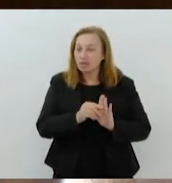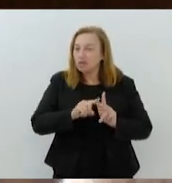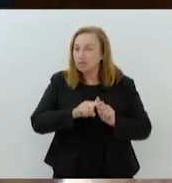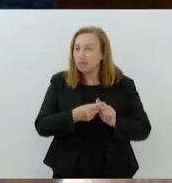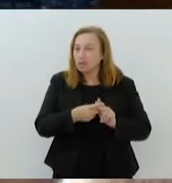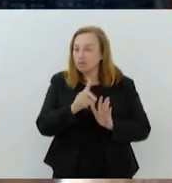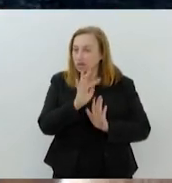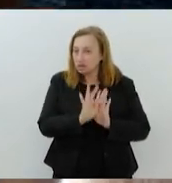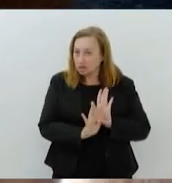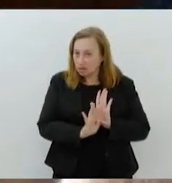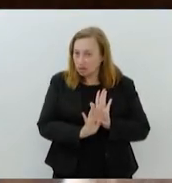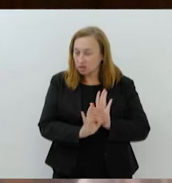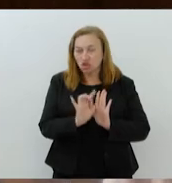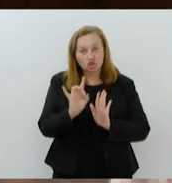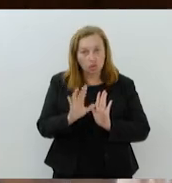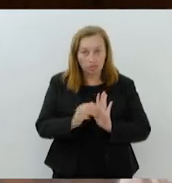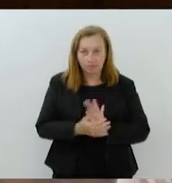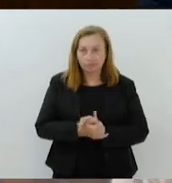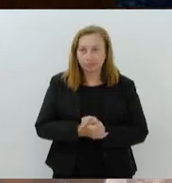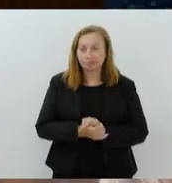texto.